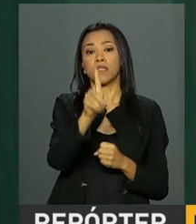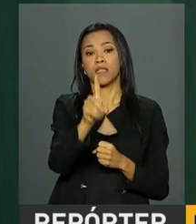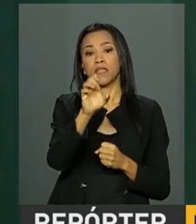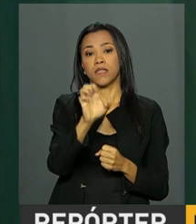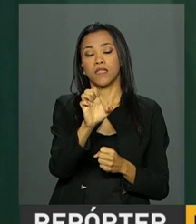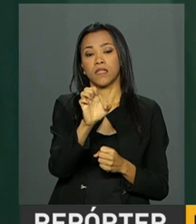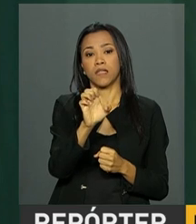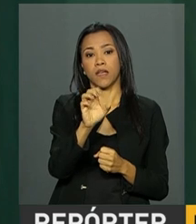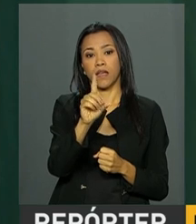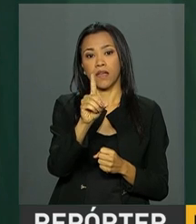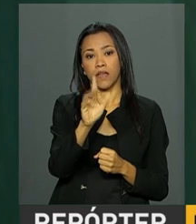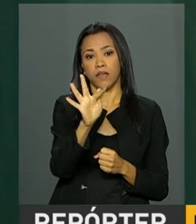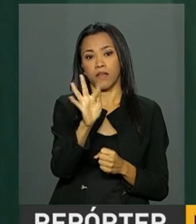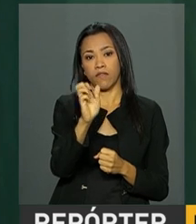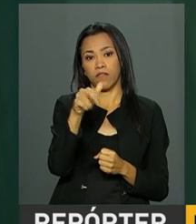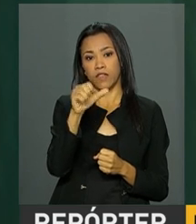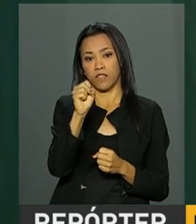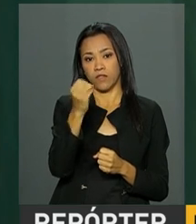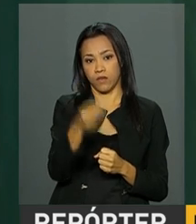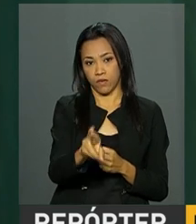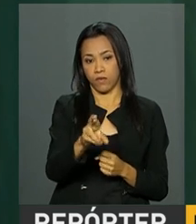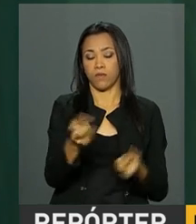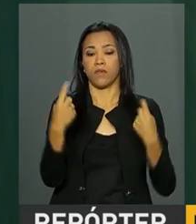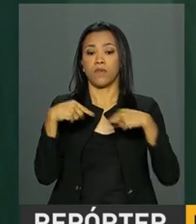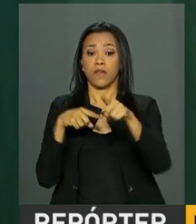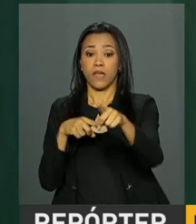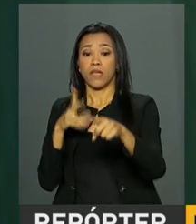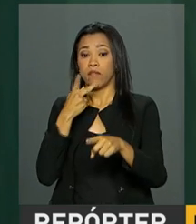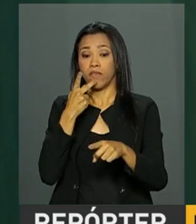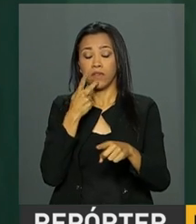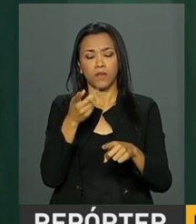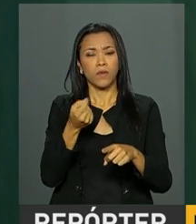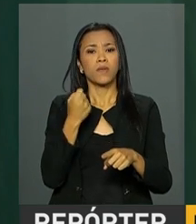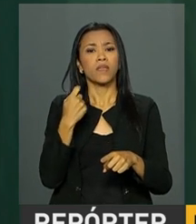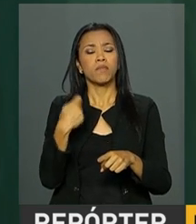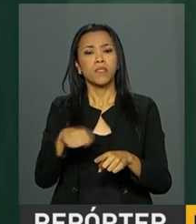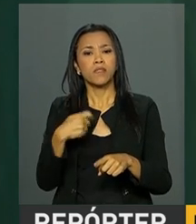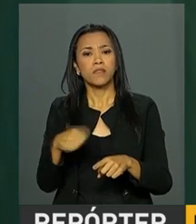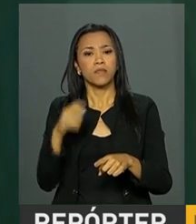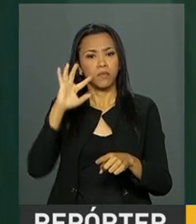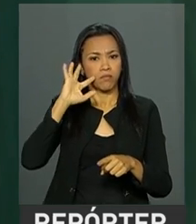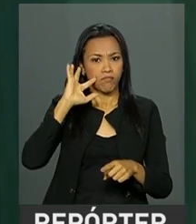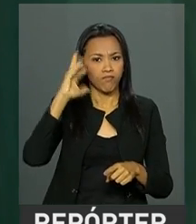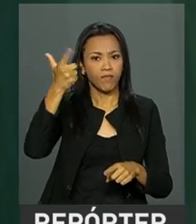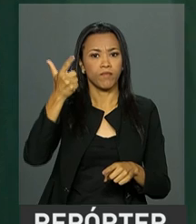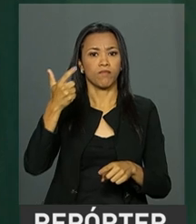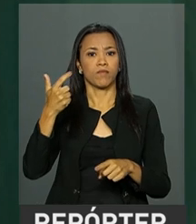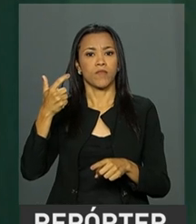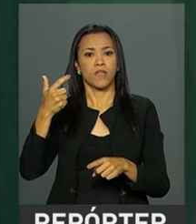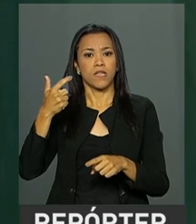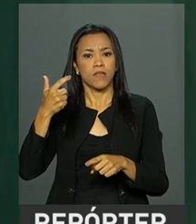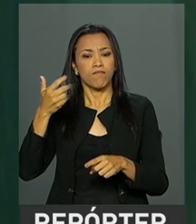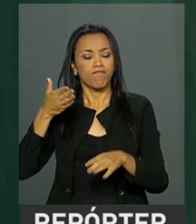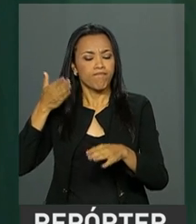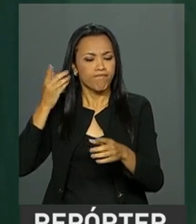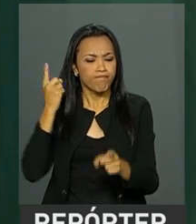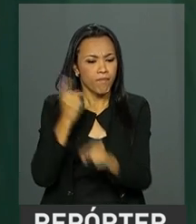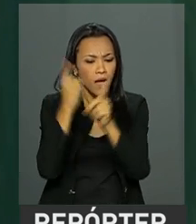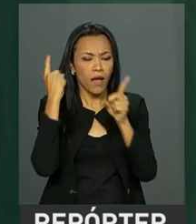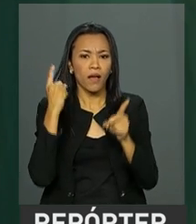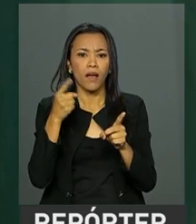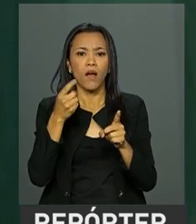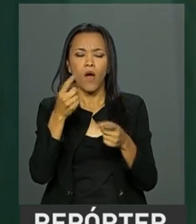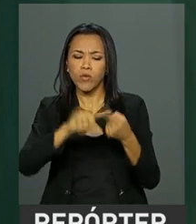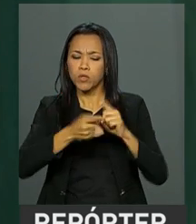inteligência ir ao comando do crime chegar a cadeia de comando do crime que